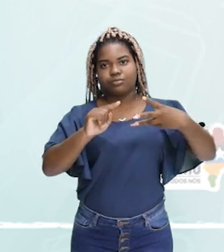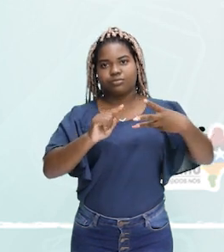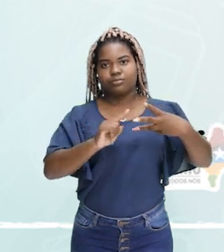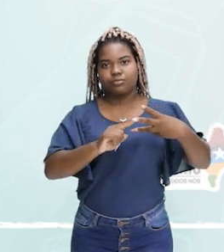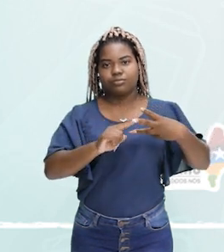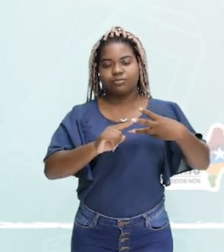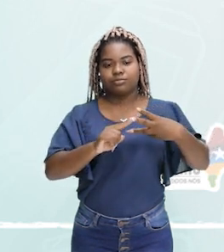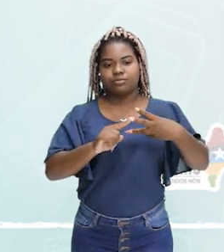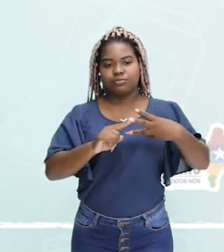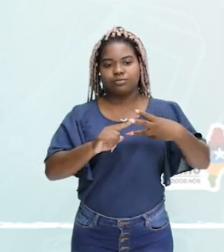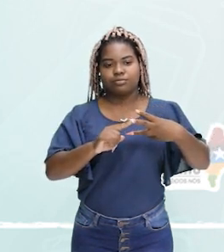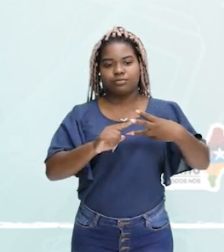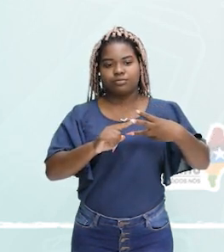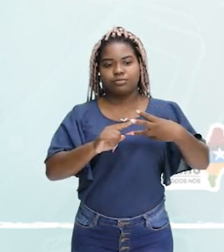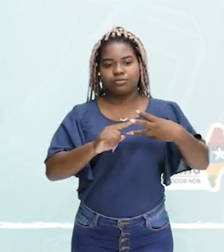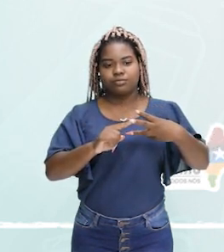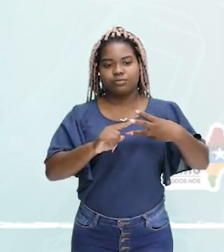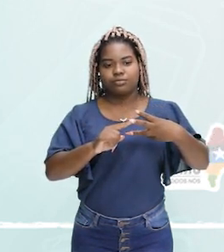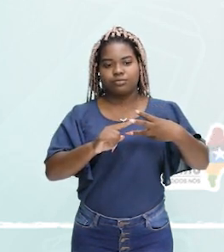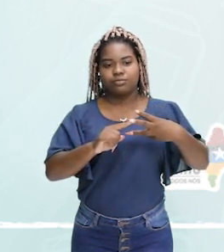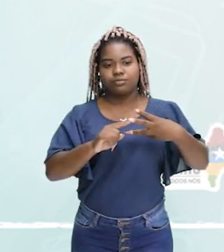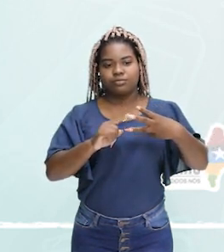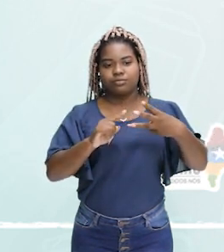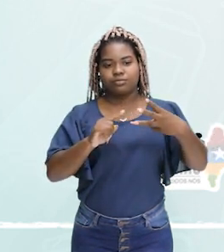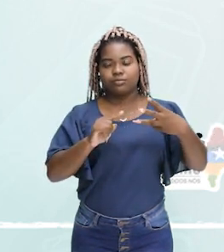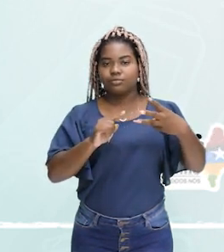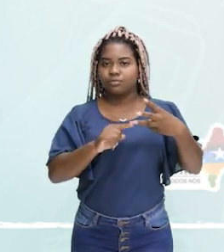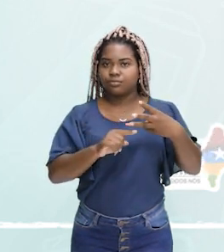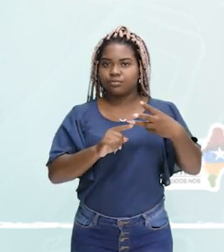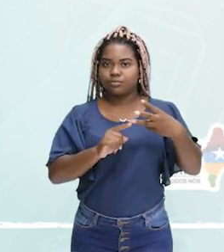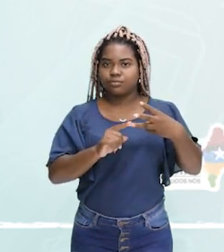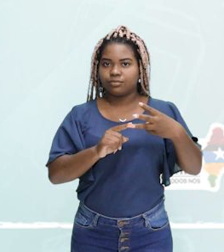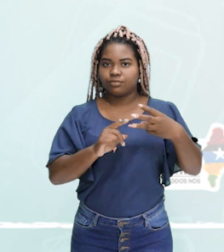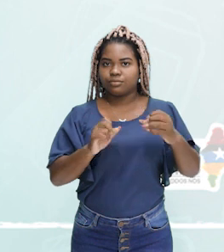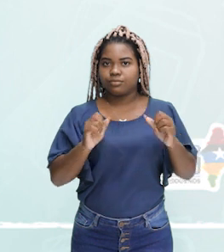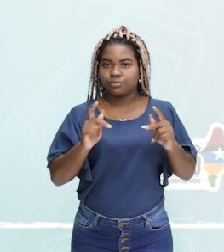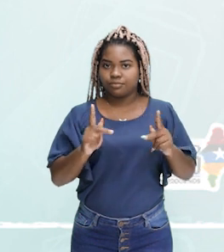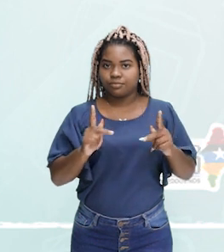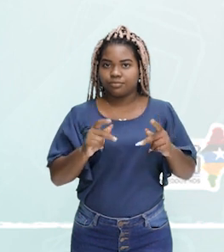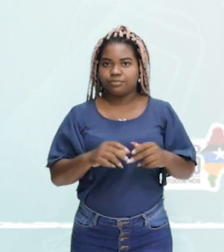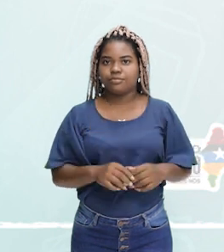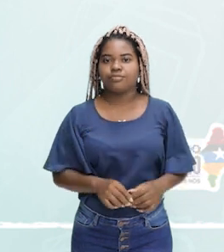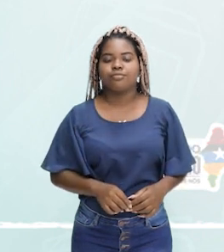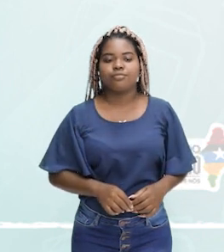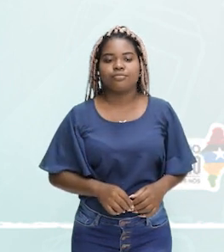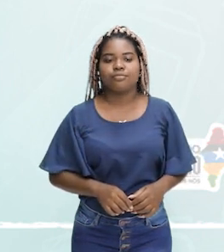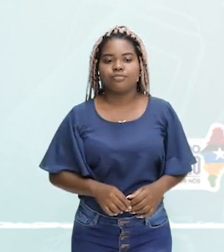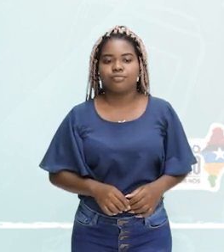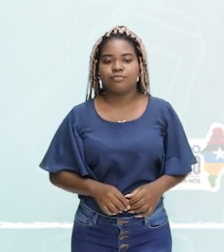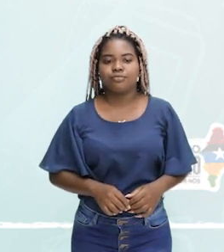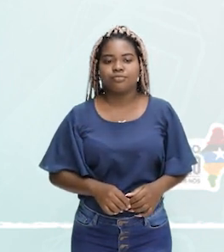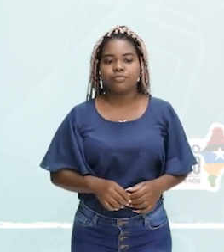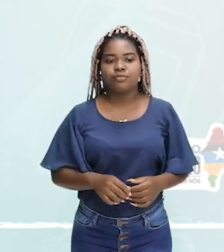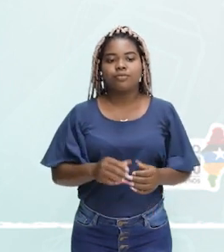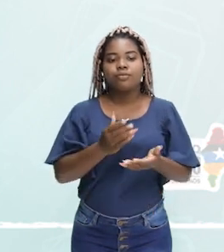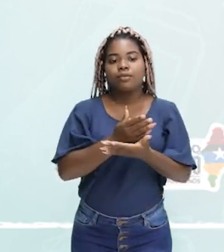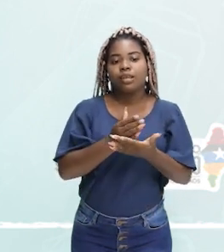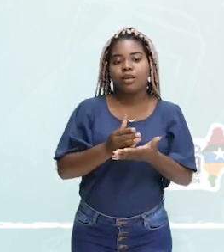conceito. Após o conceito, nós vamos apresentar as propriedades e também vamos ver alguns exemplos. Joinha? Então, vamos